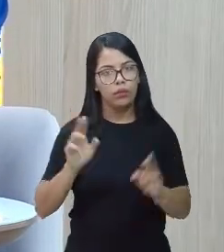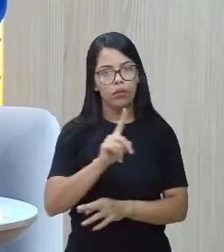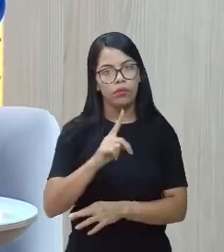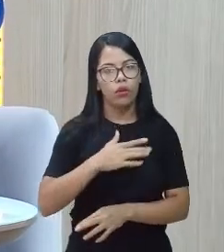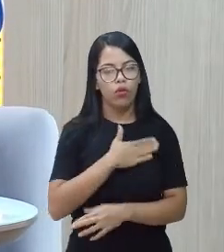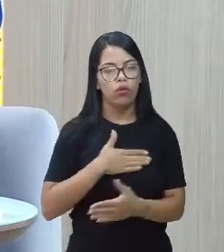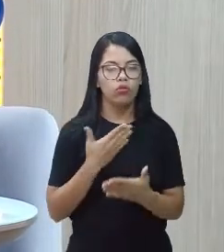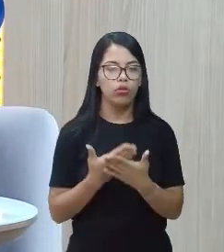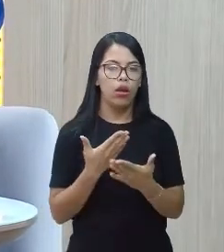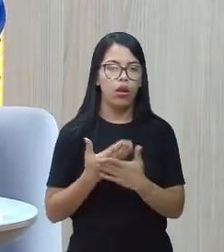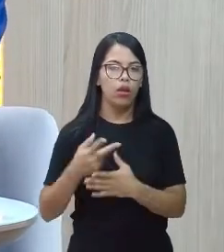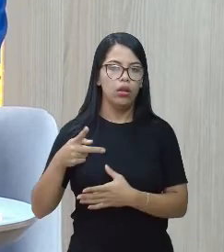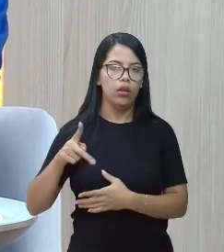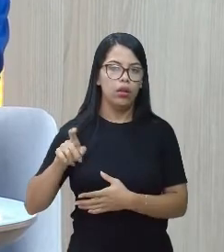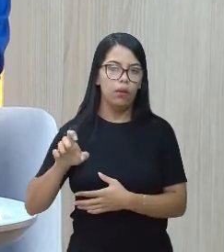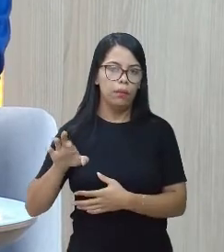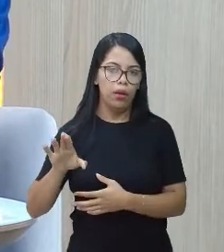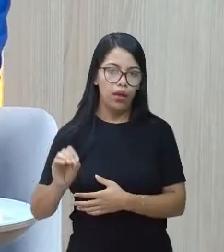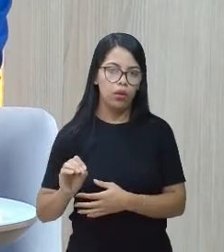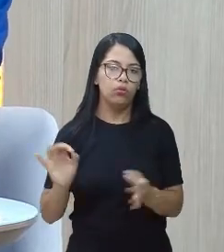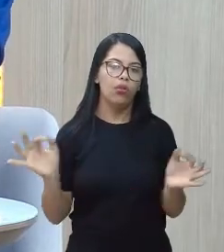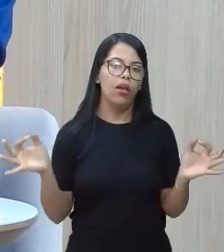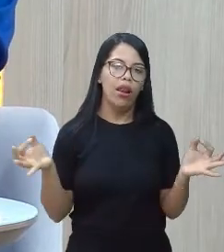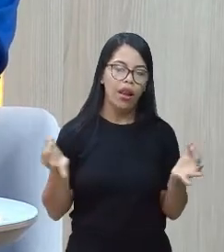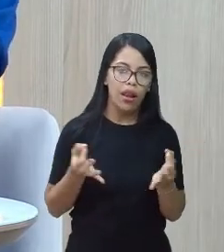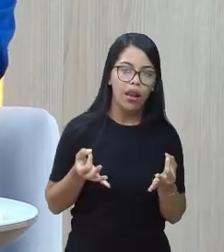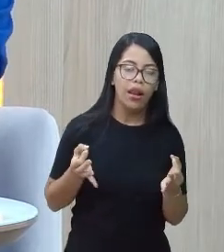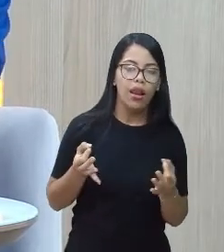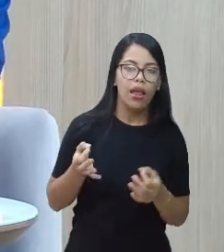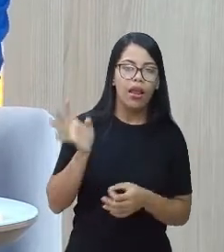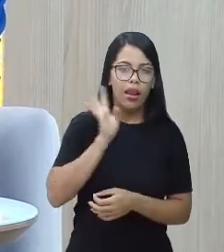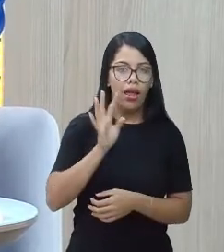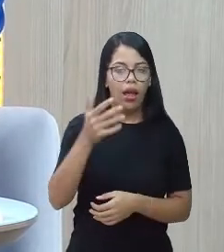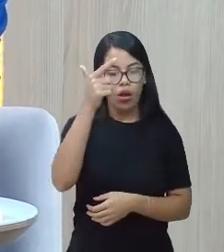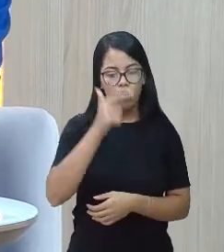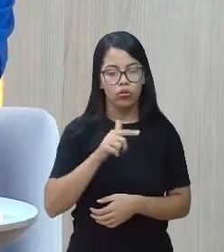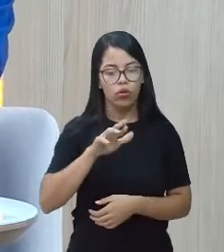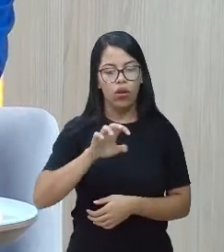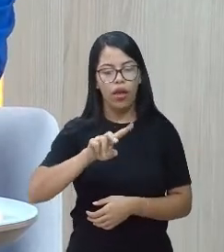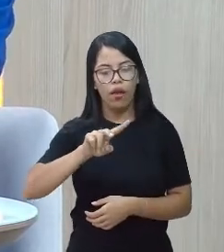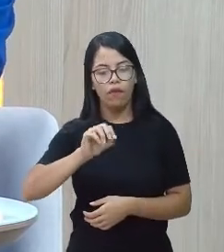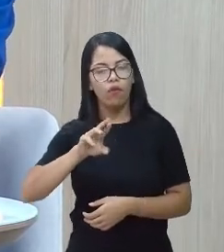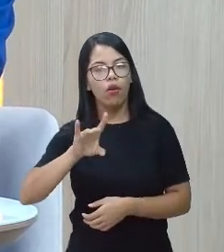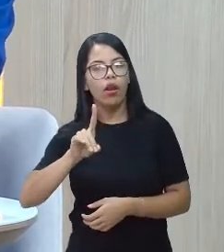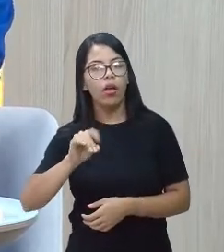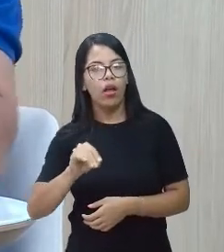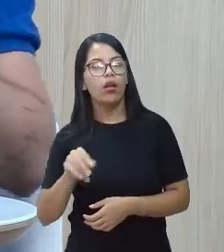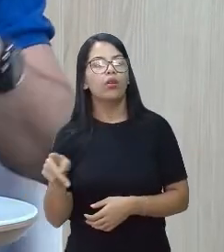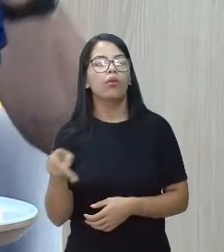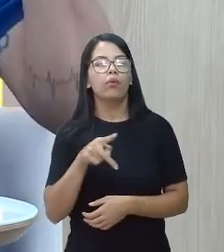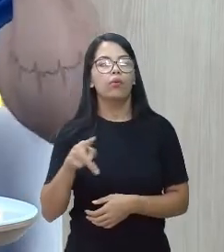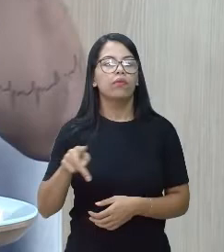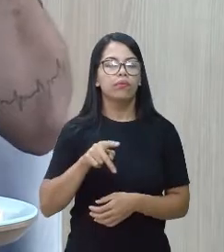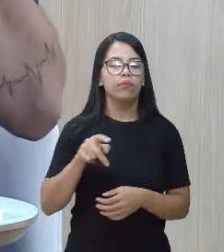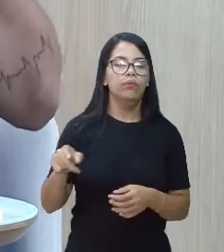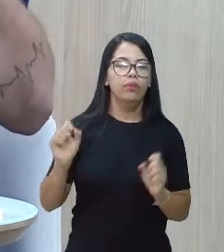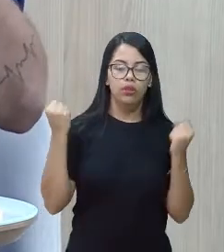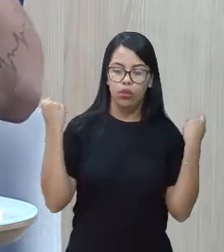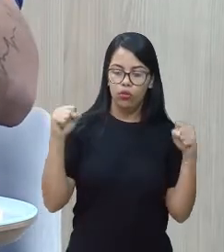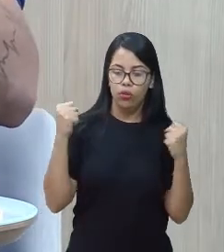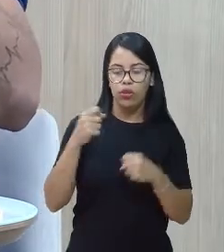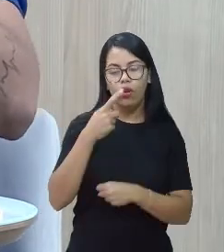de Pedro, massa, né? Bom, eu sou Revoredo, né? Professor de Educação Física, mas estou ajudando ele aqui no chat. Falar